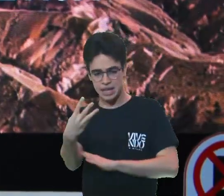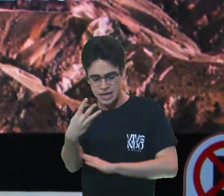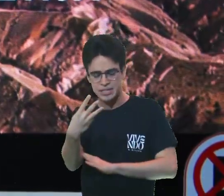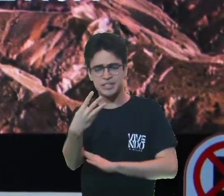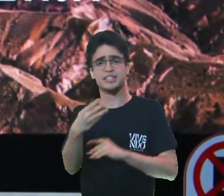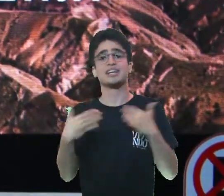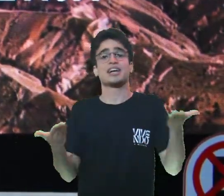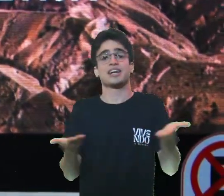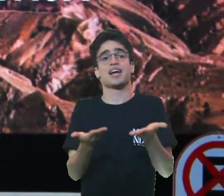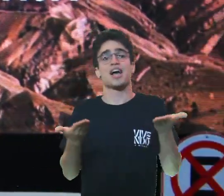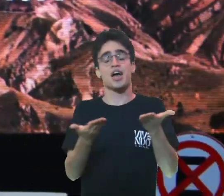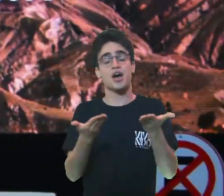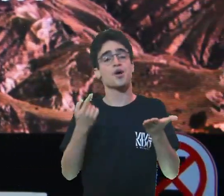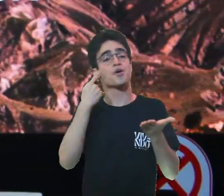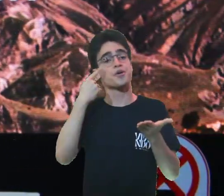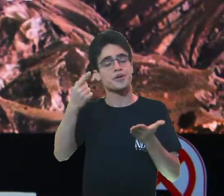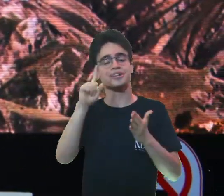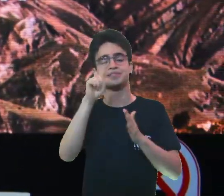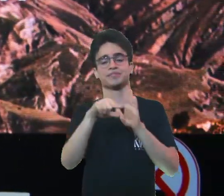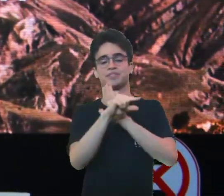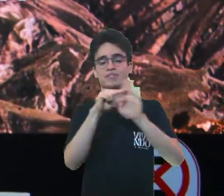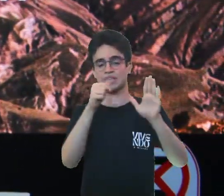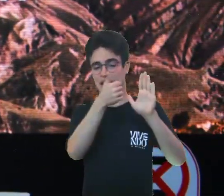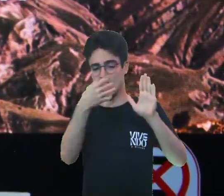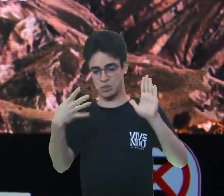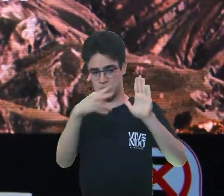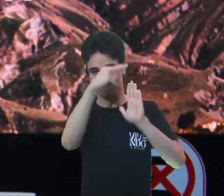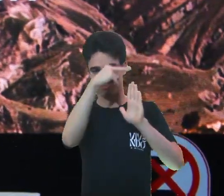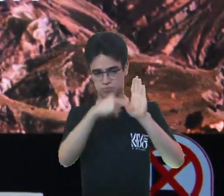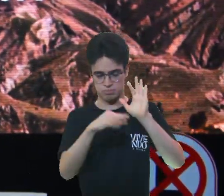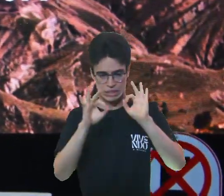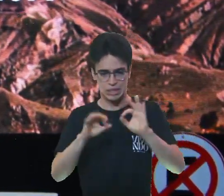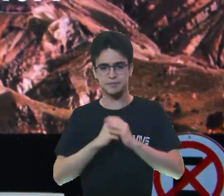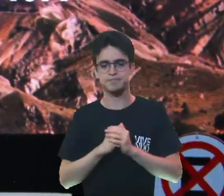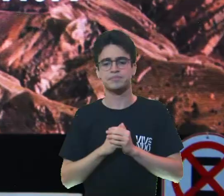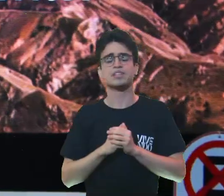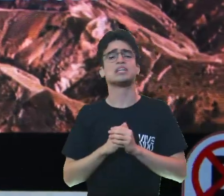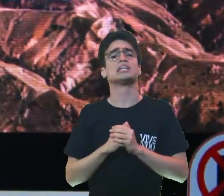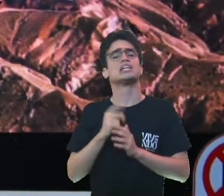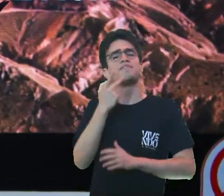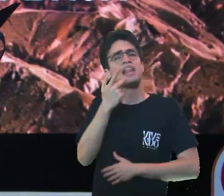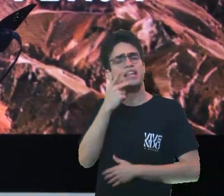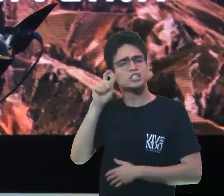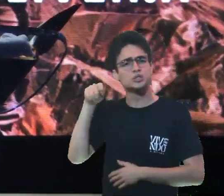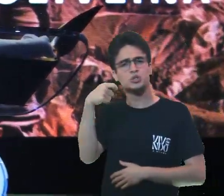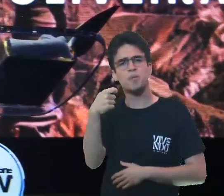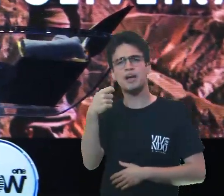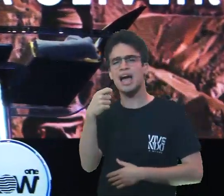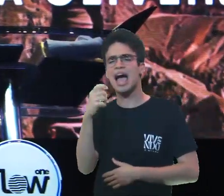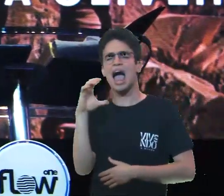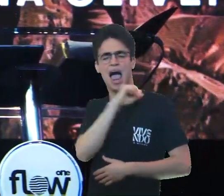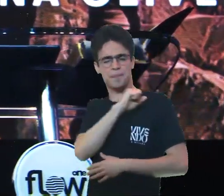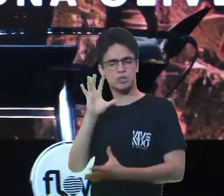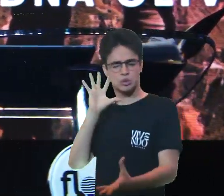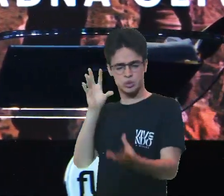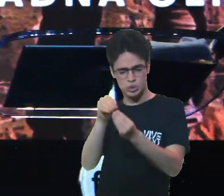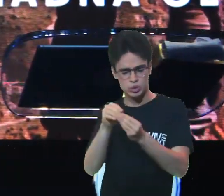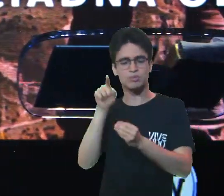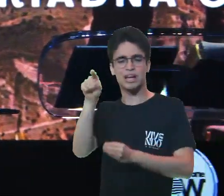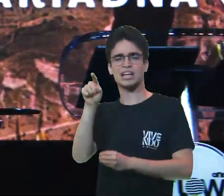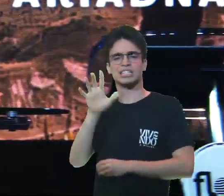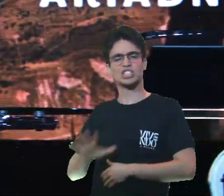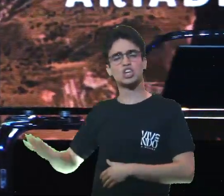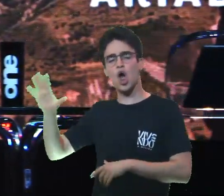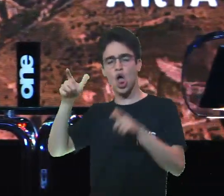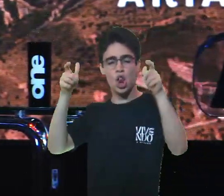vamos ler a partir do versículo 14. Apenas uma referência rápida, histórica e geográfica